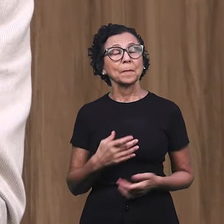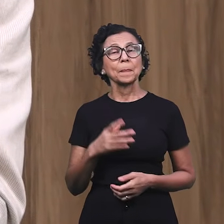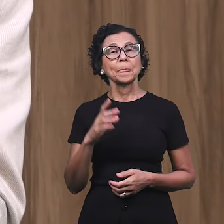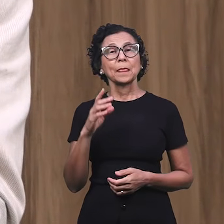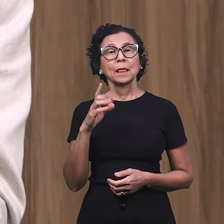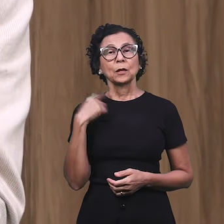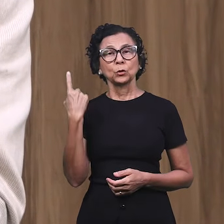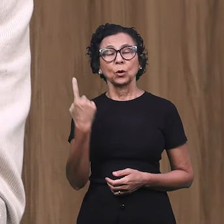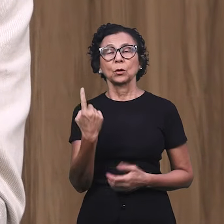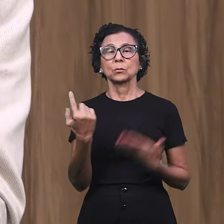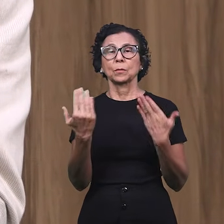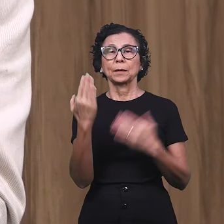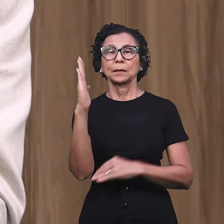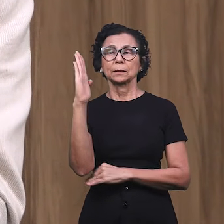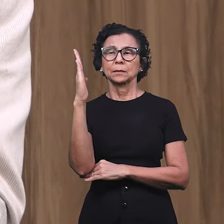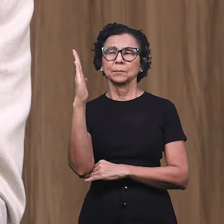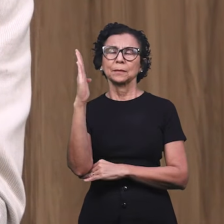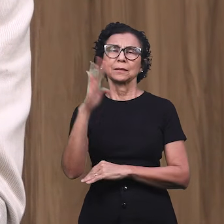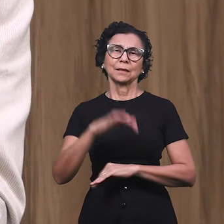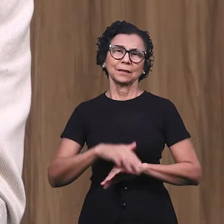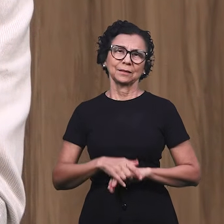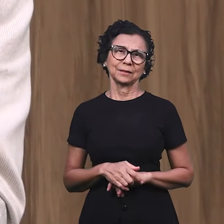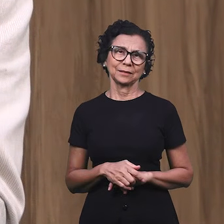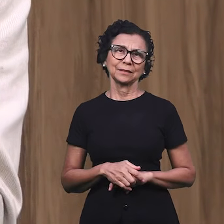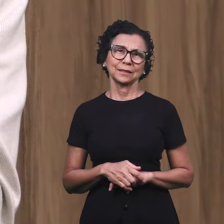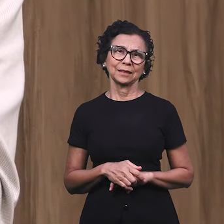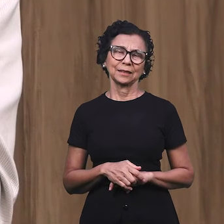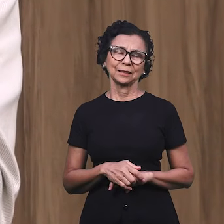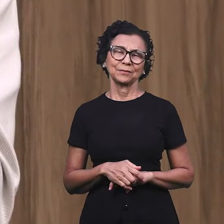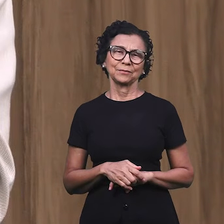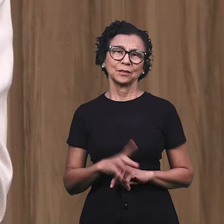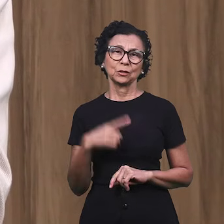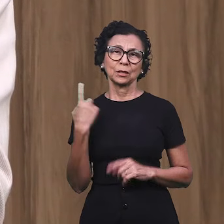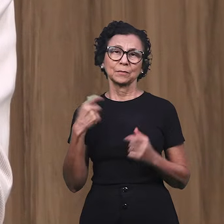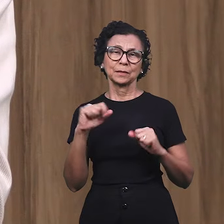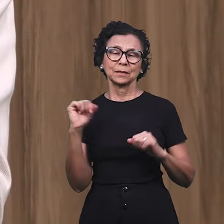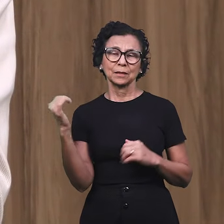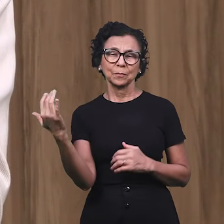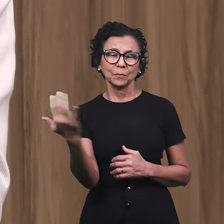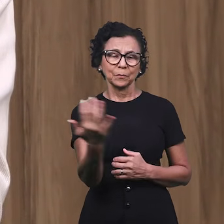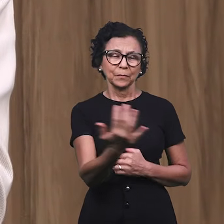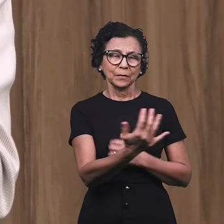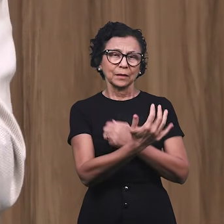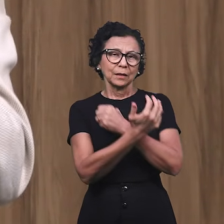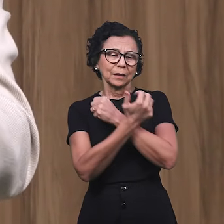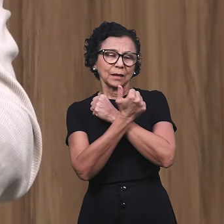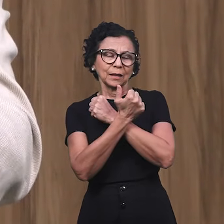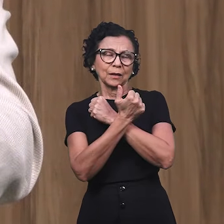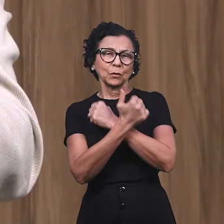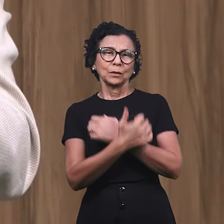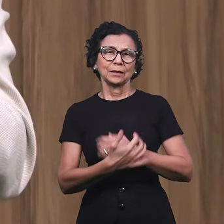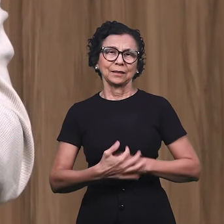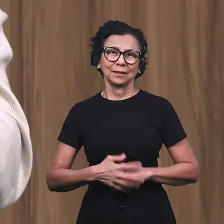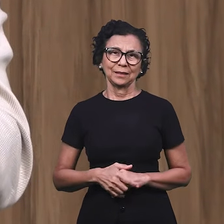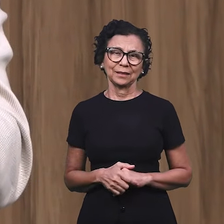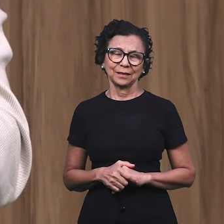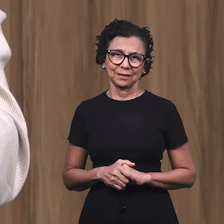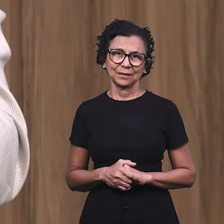casa. Que a madeira somos nós aqui agora. É nós sermos acolhedores. Verdade. O que a madeira é no